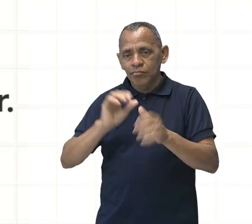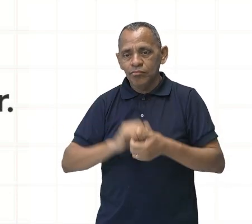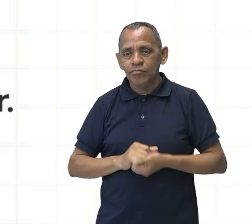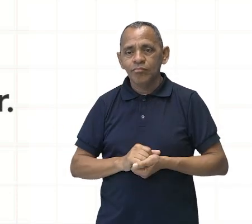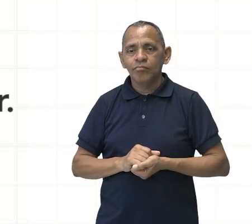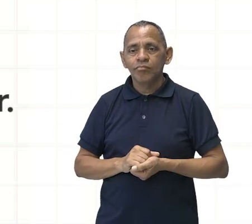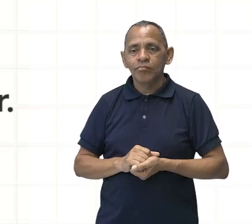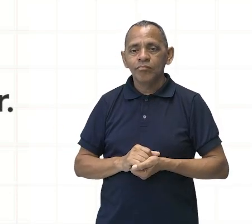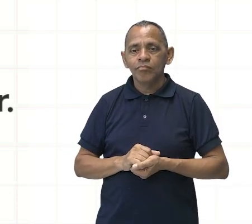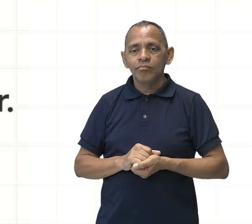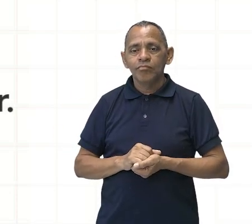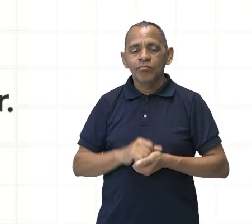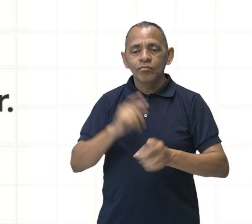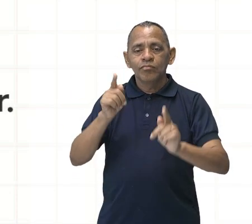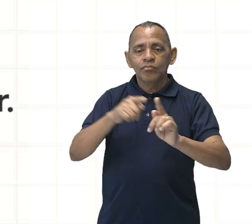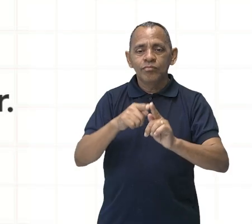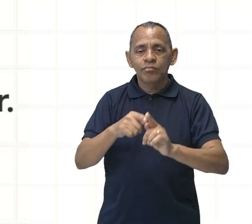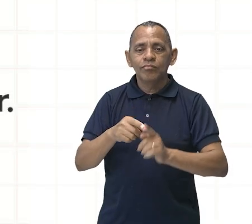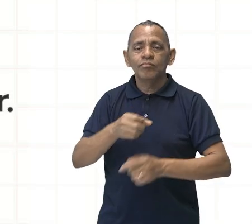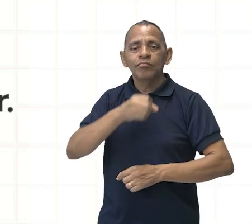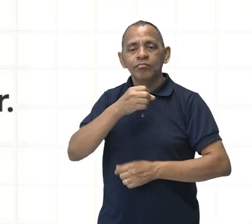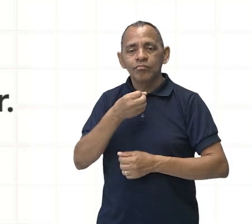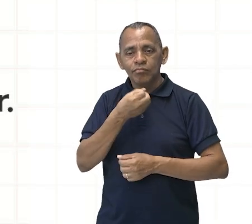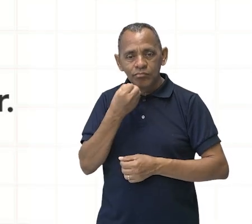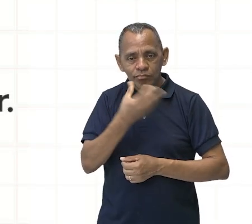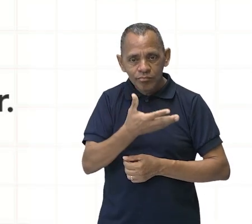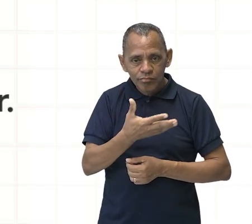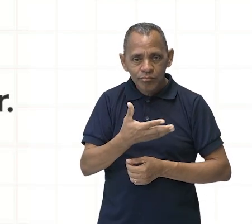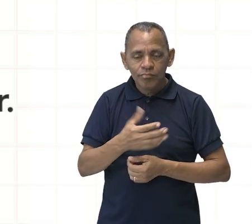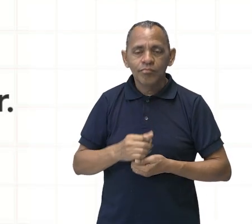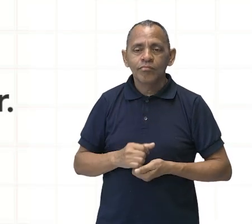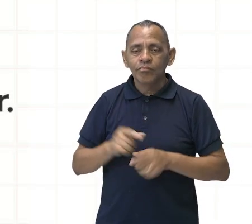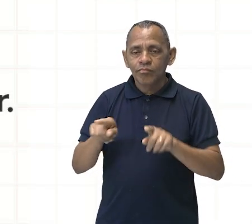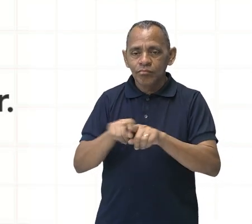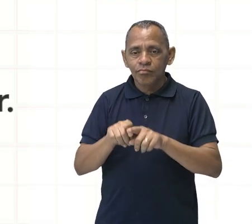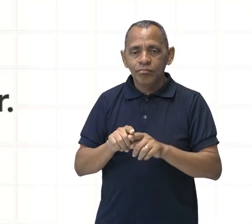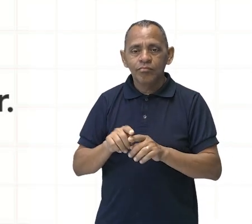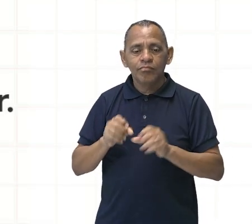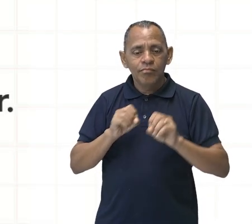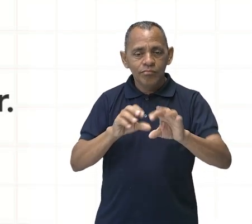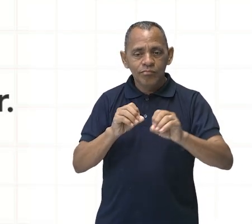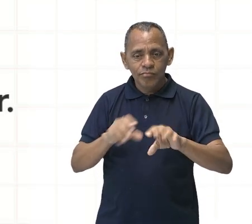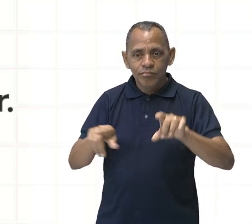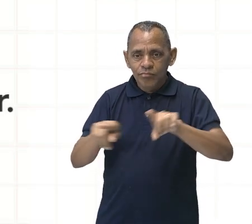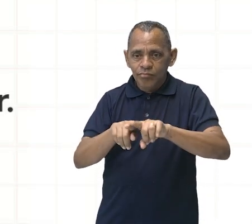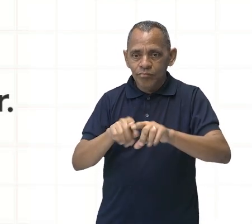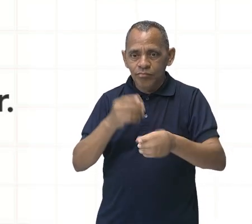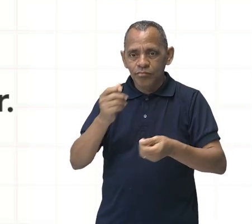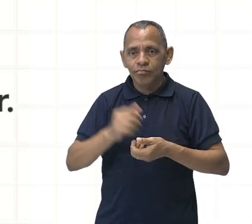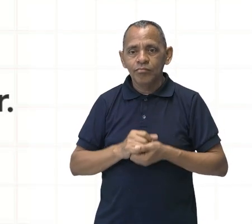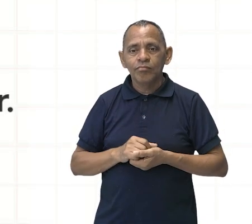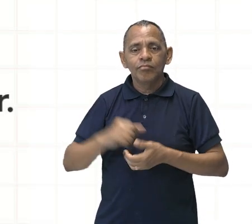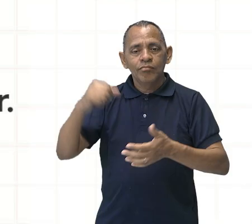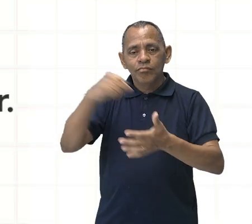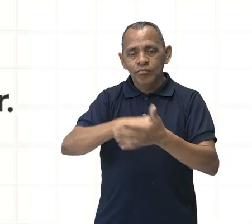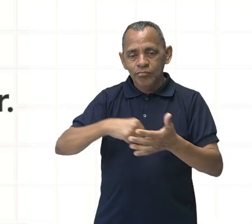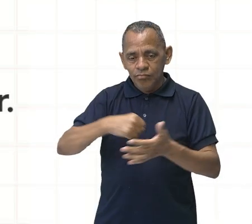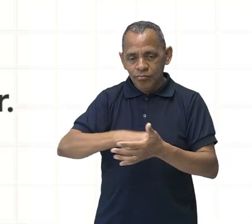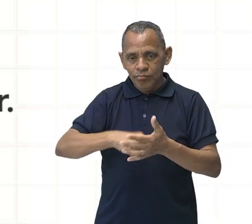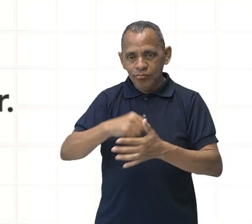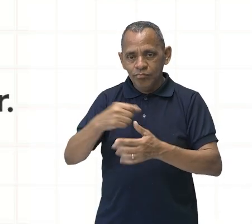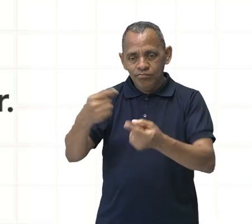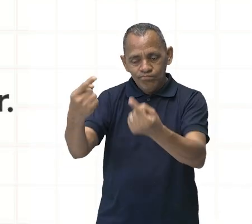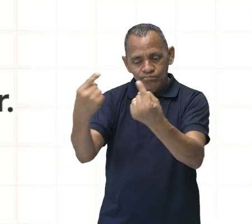melhorar a educação e também a saúde pública. Embora enfrentando desafios